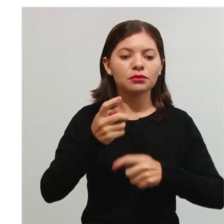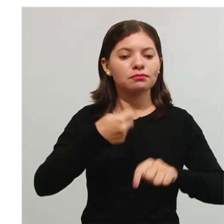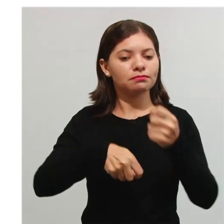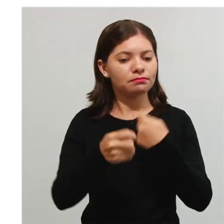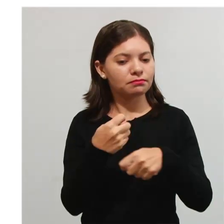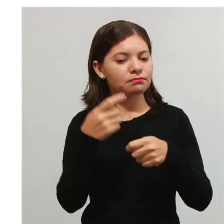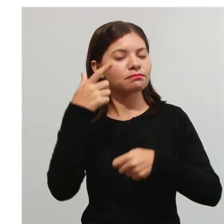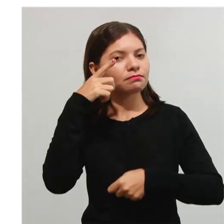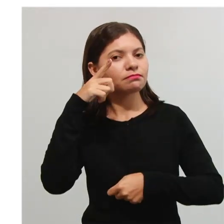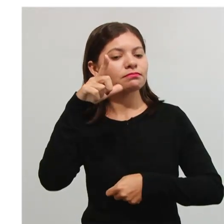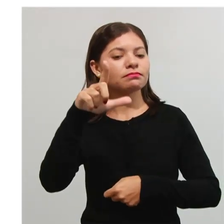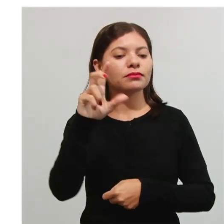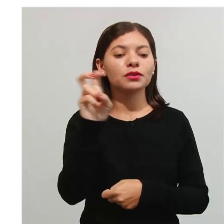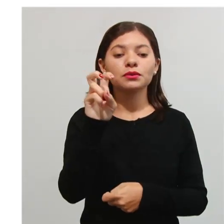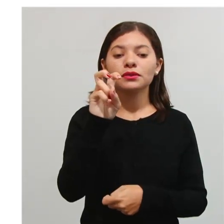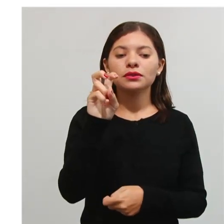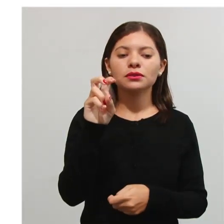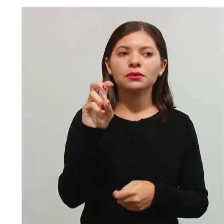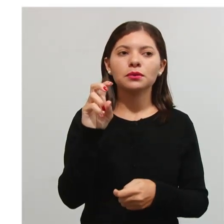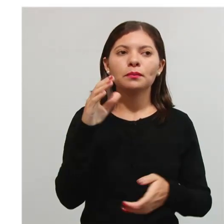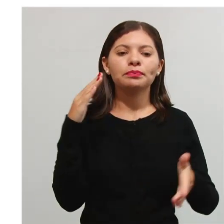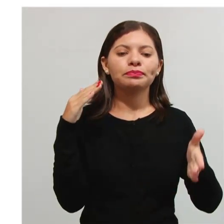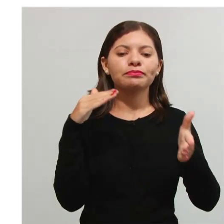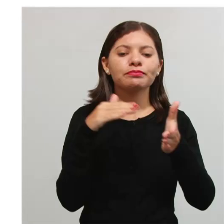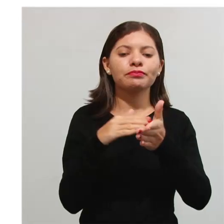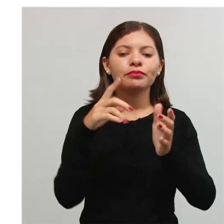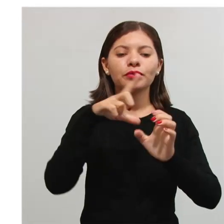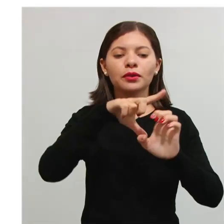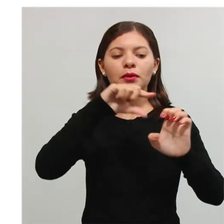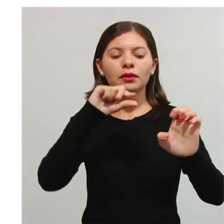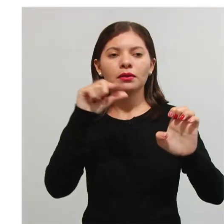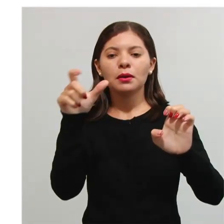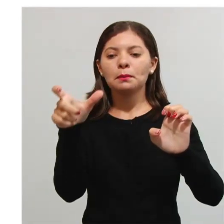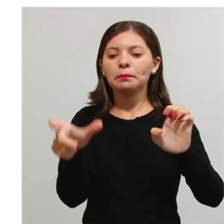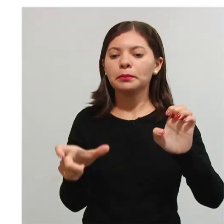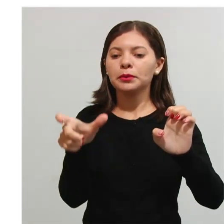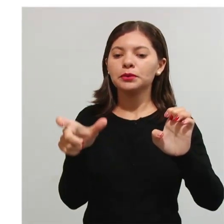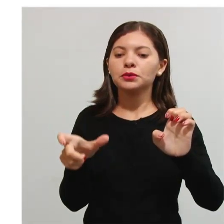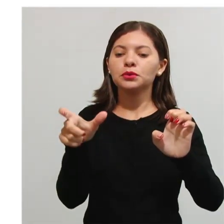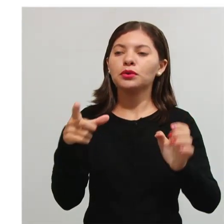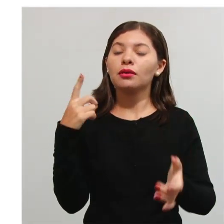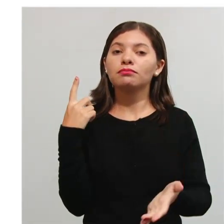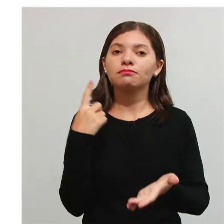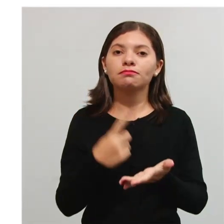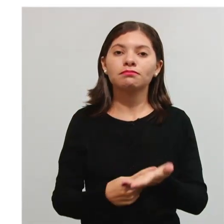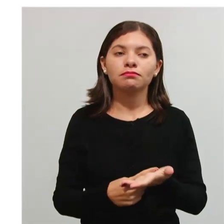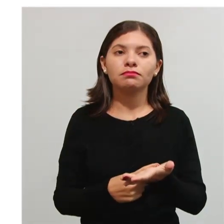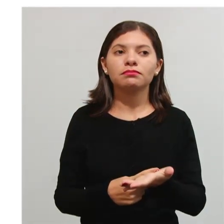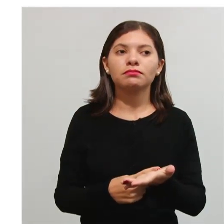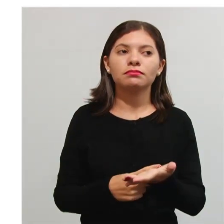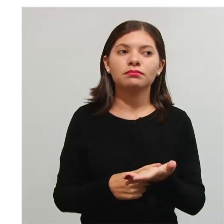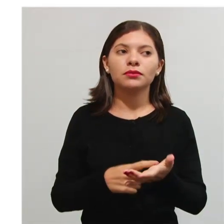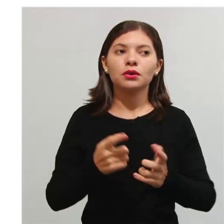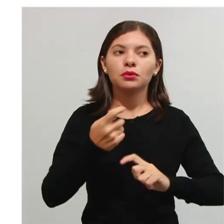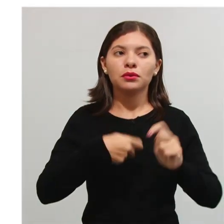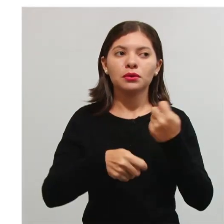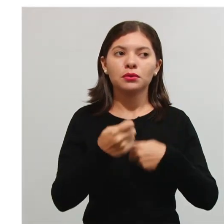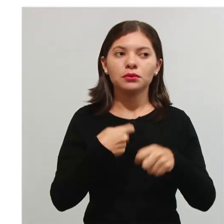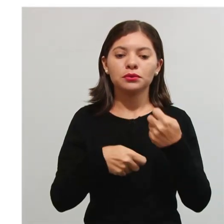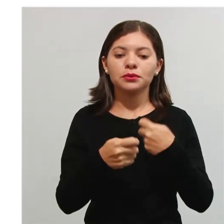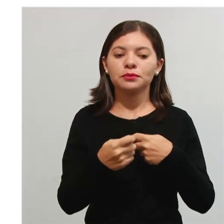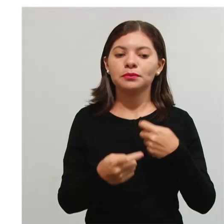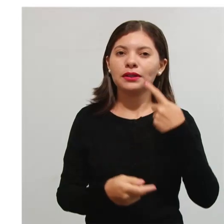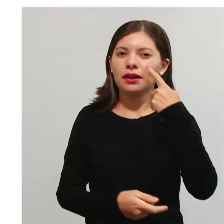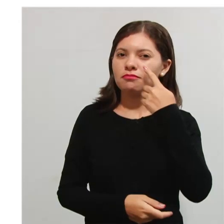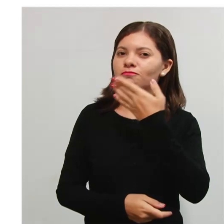vingar. Ponto 5. Até que ponto o empreendedor está comprometido com o negócio? E esse